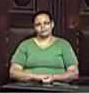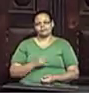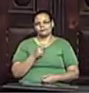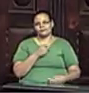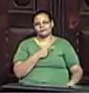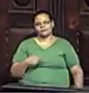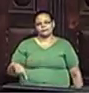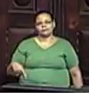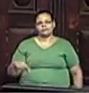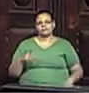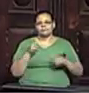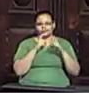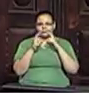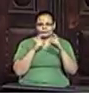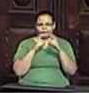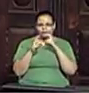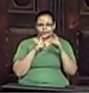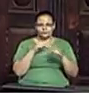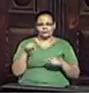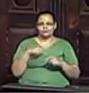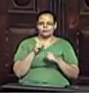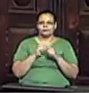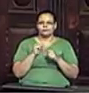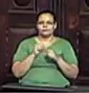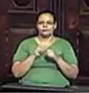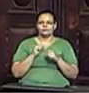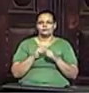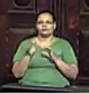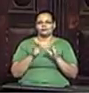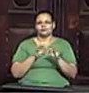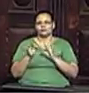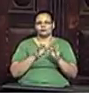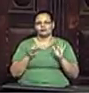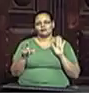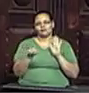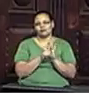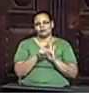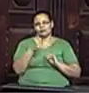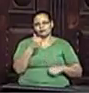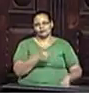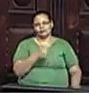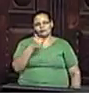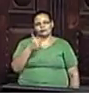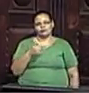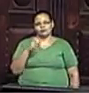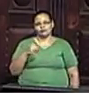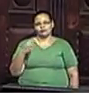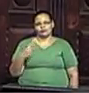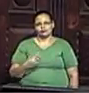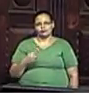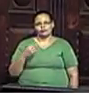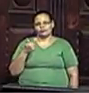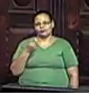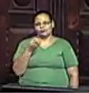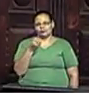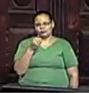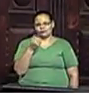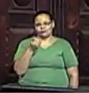Senhor presidente, bom debate esse que fazemos sobre o projeto de lei 1203 de